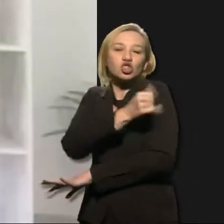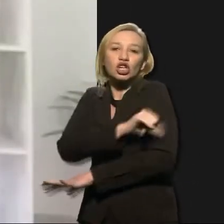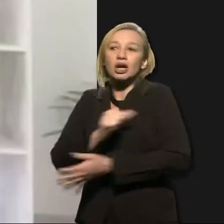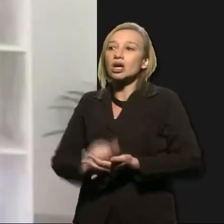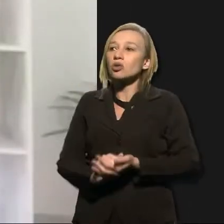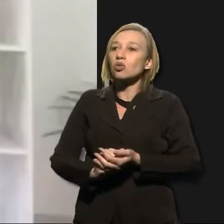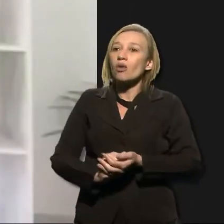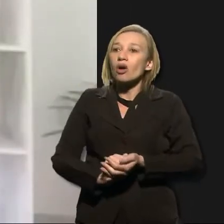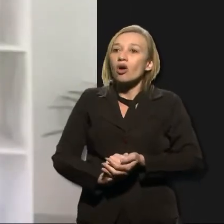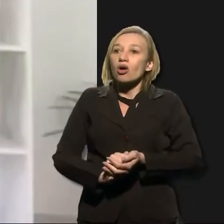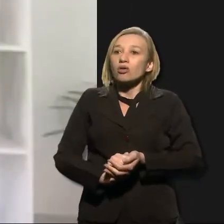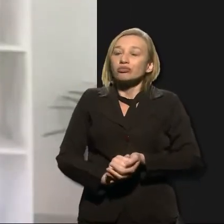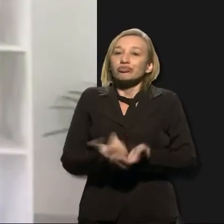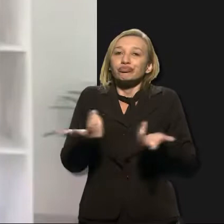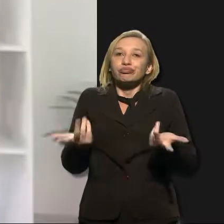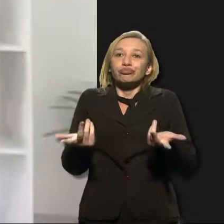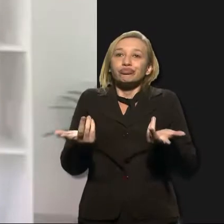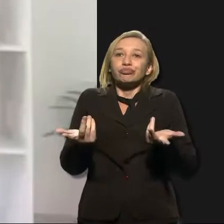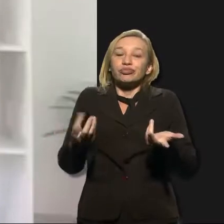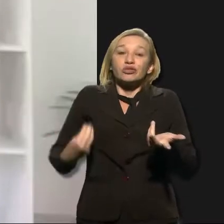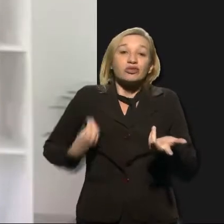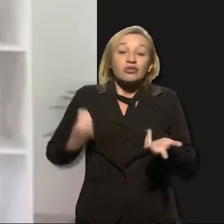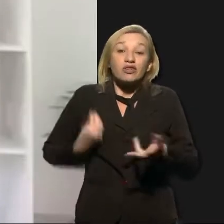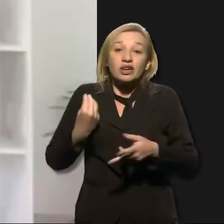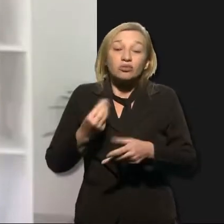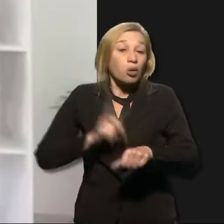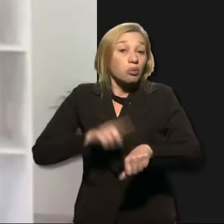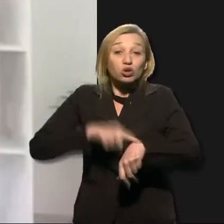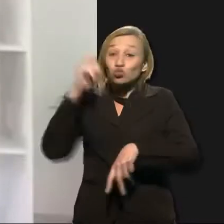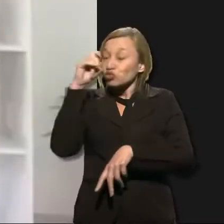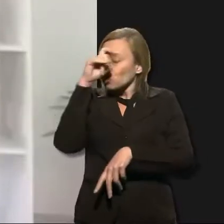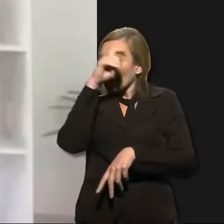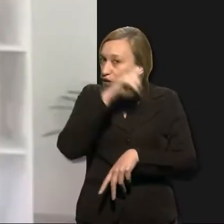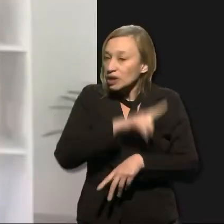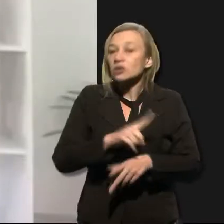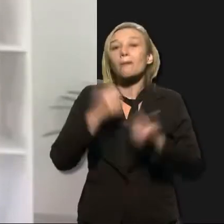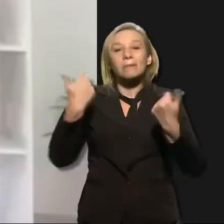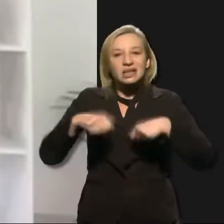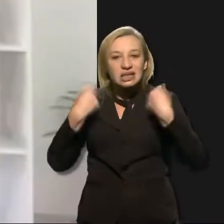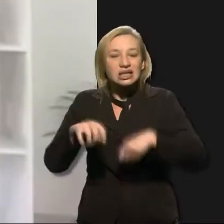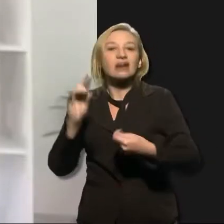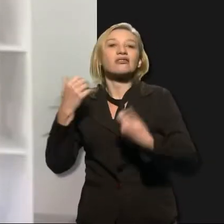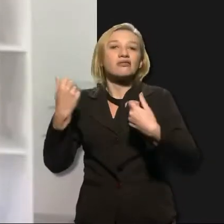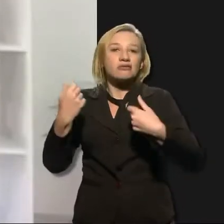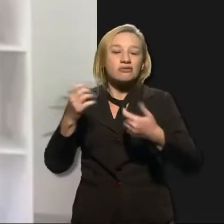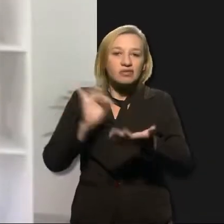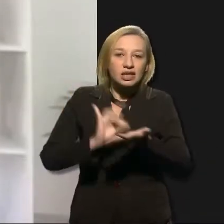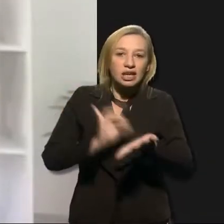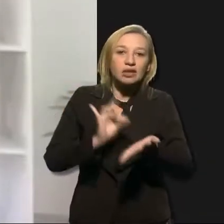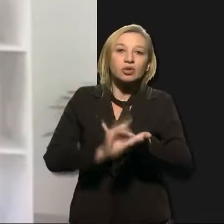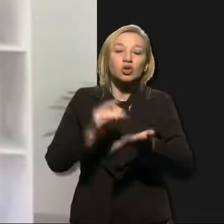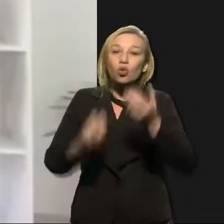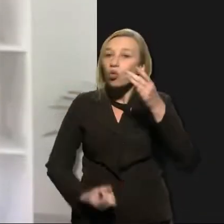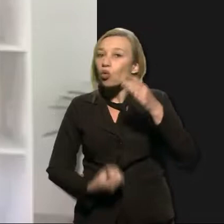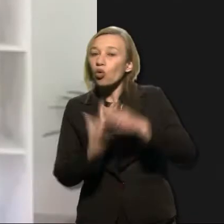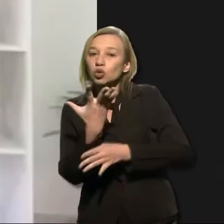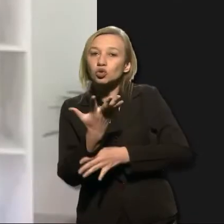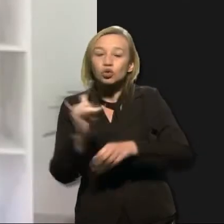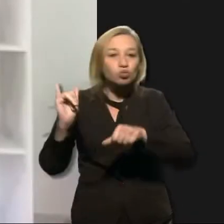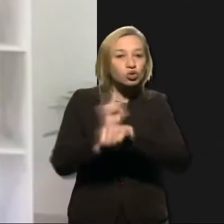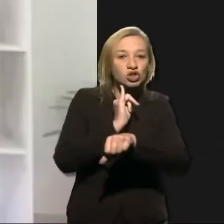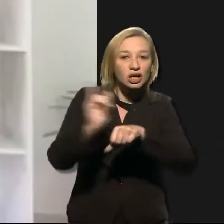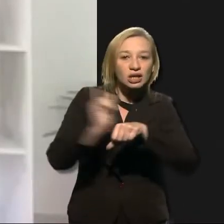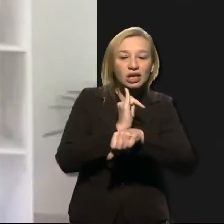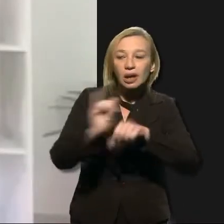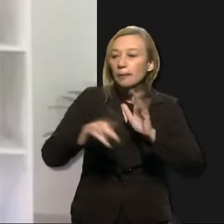uma situação extremamente subhumana. Então, a gente precisava efetivamente construir um plano que desse